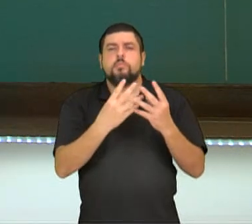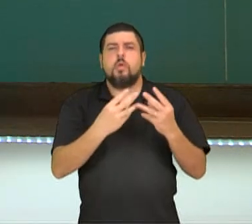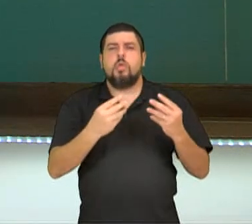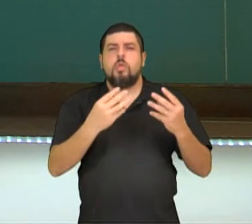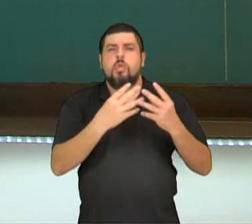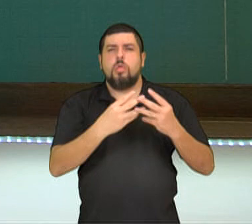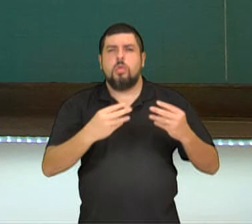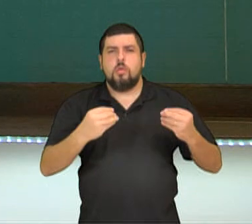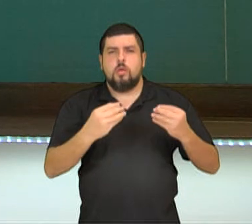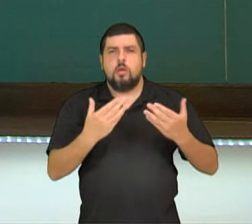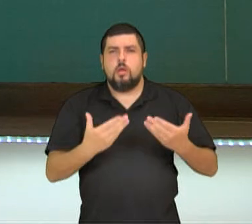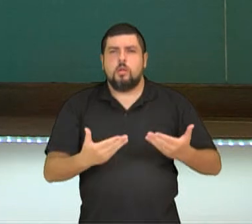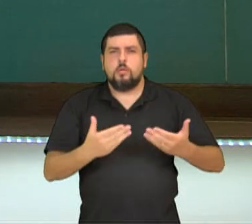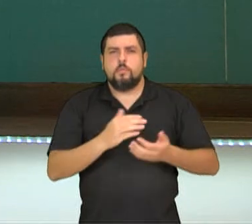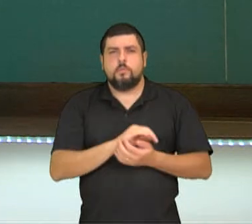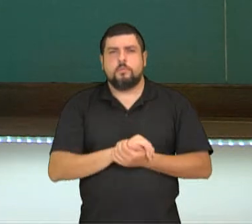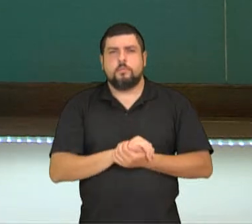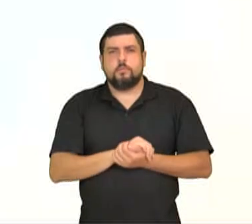eu preparei.